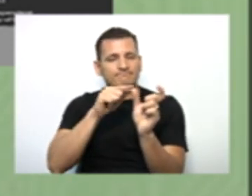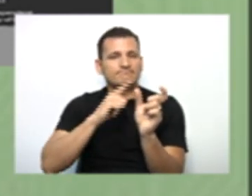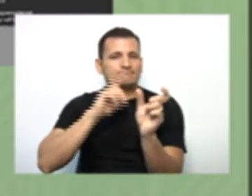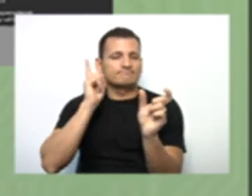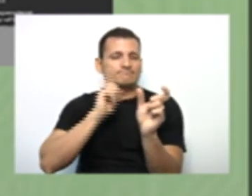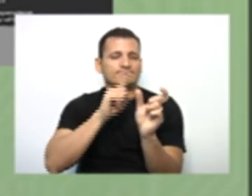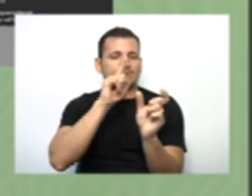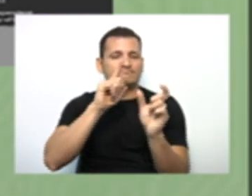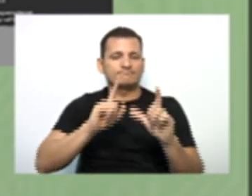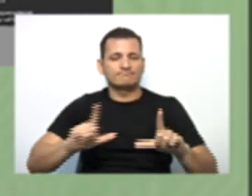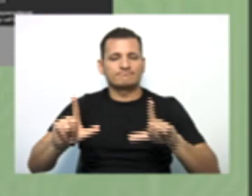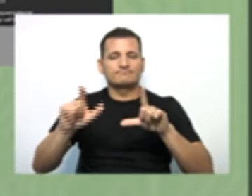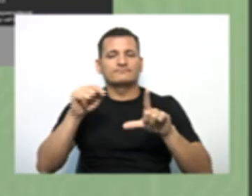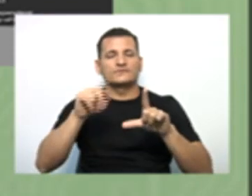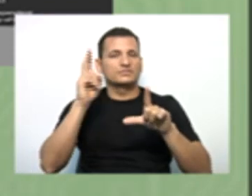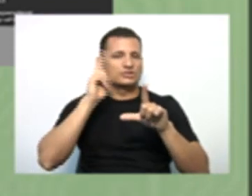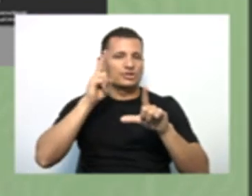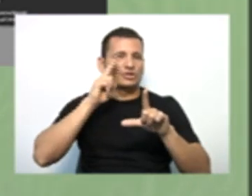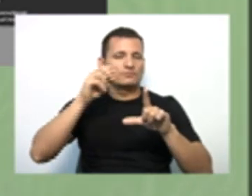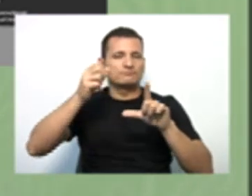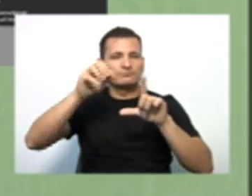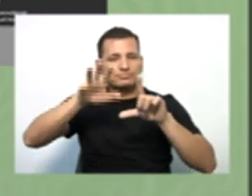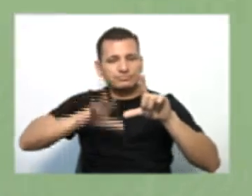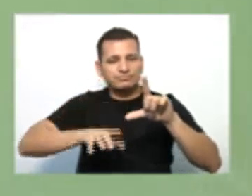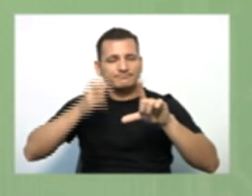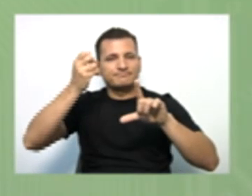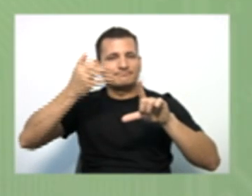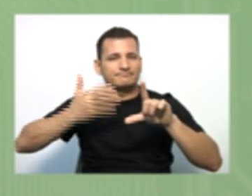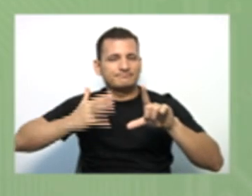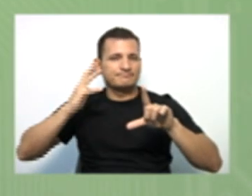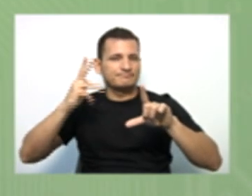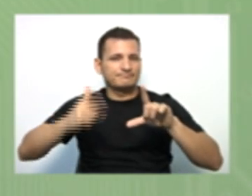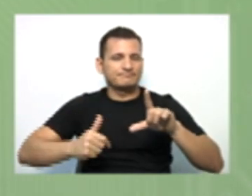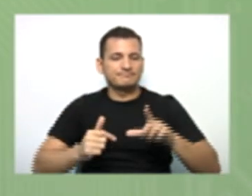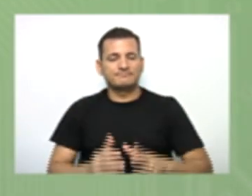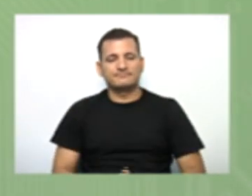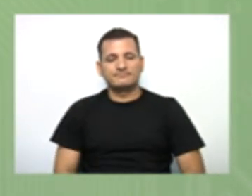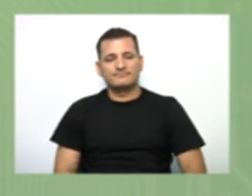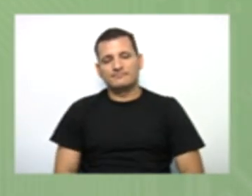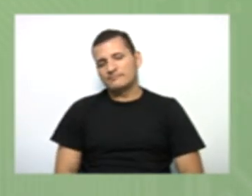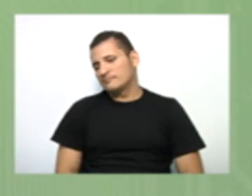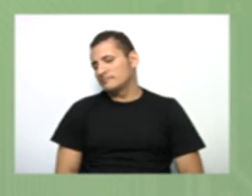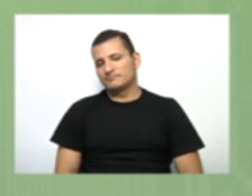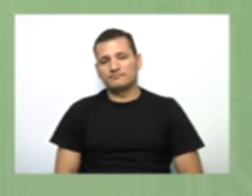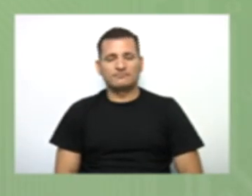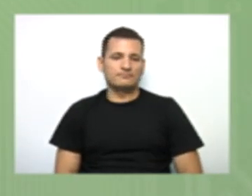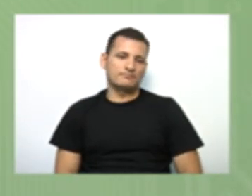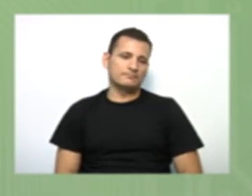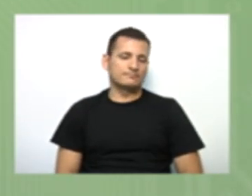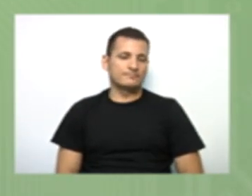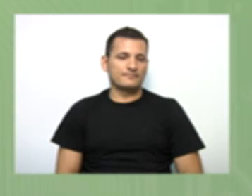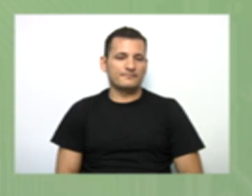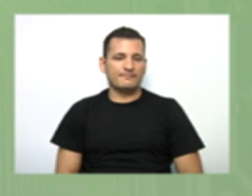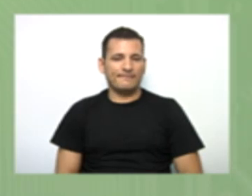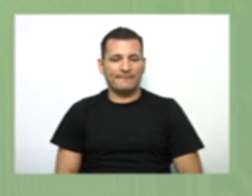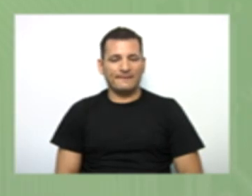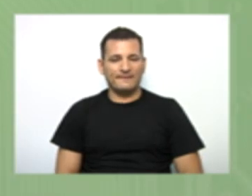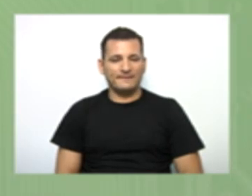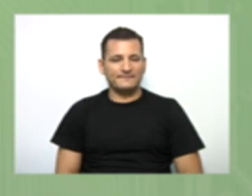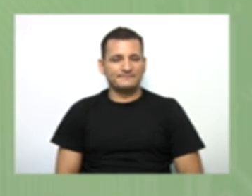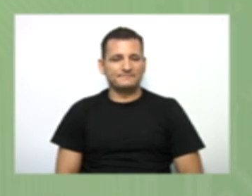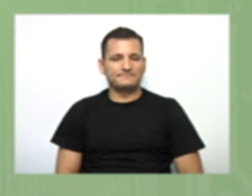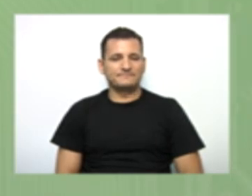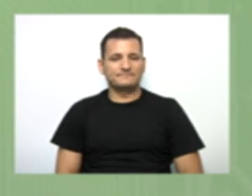o histórico da empresa lá, certo? Vamos caminhando para